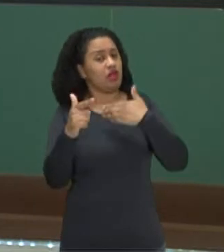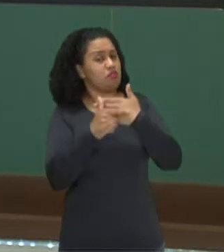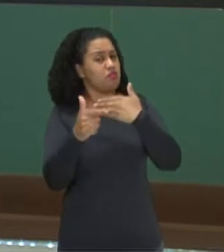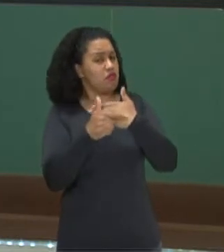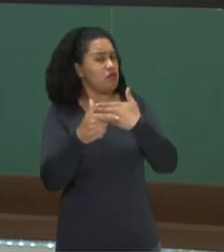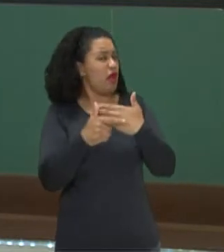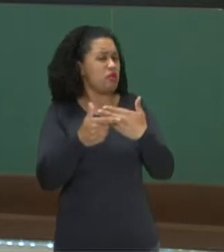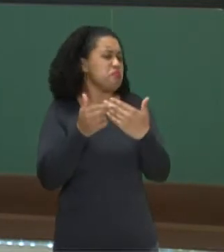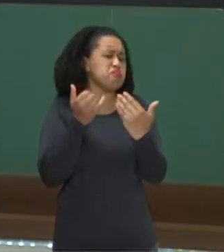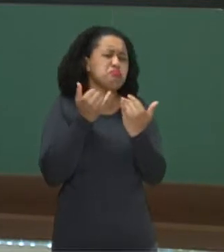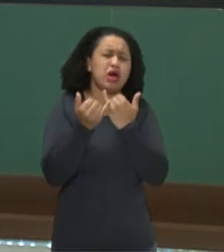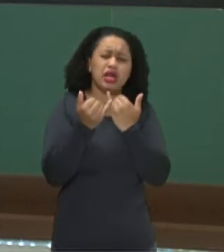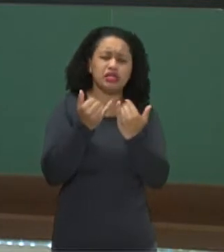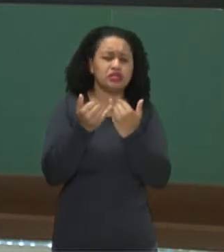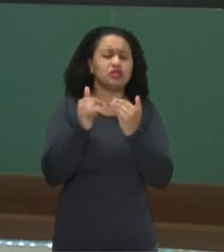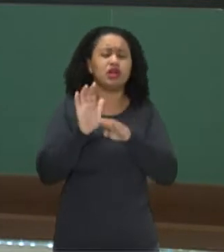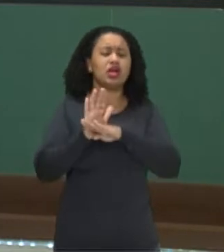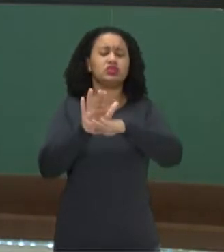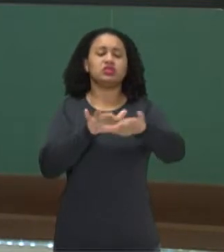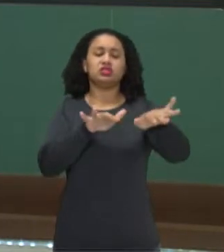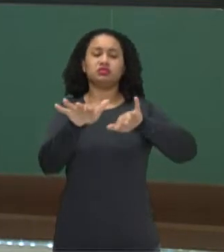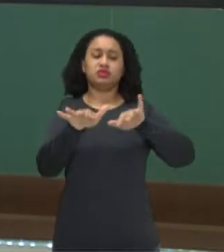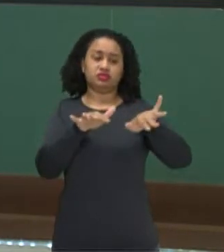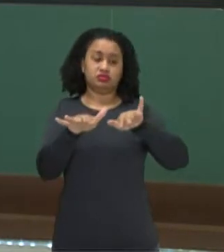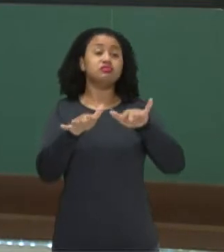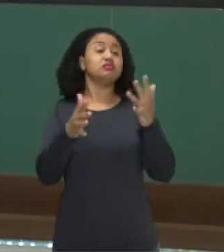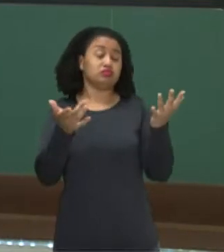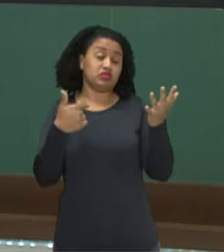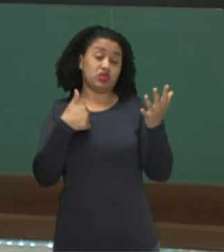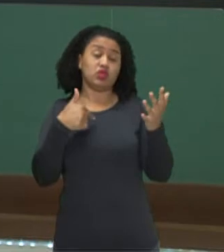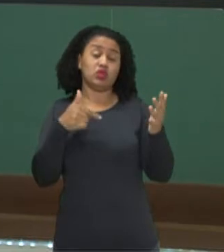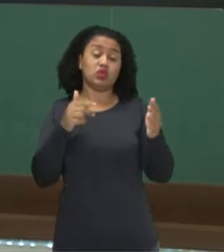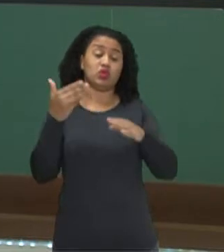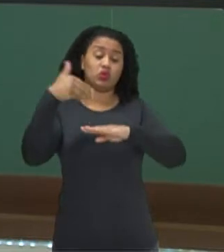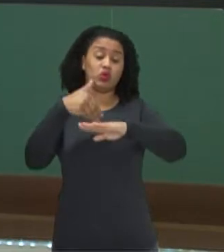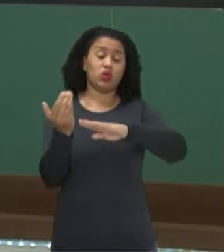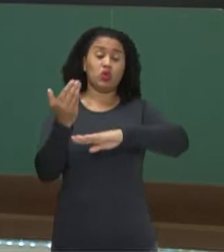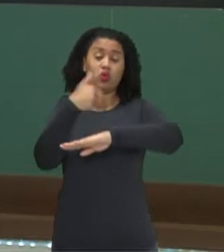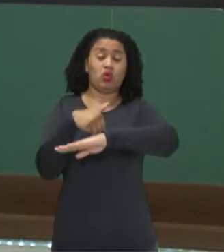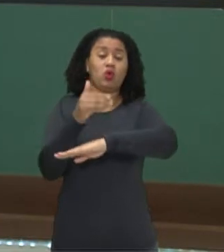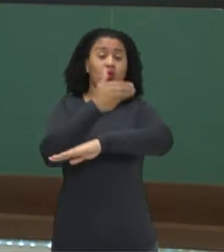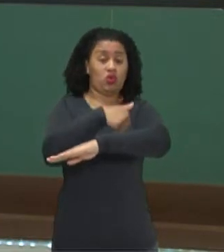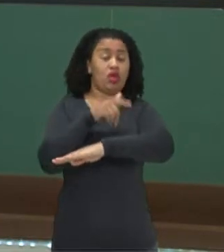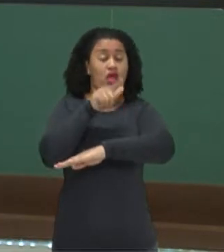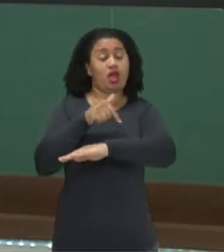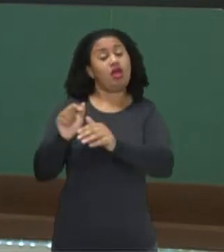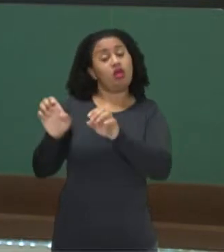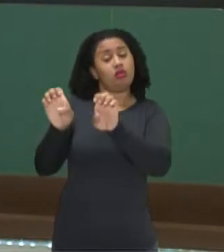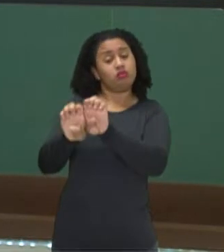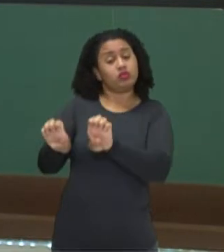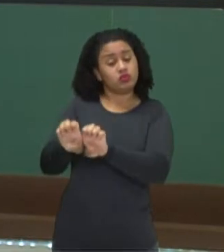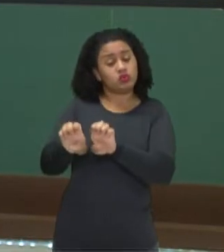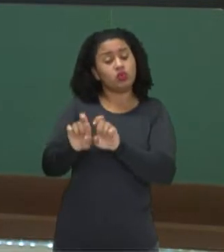funções, ajudar nos movimentos. No caso, a do golfinho é uma estrutura que ajuda no movimento da